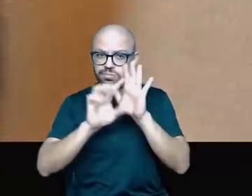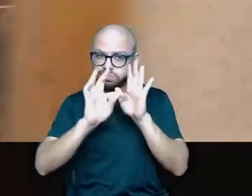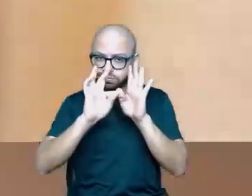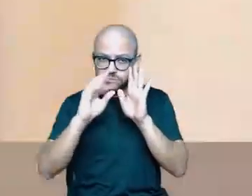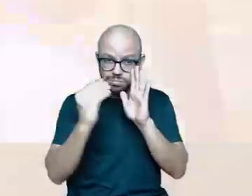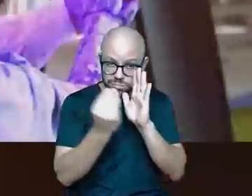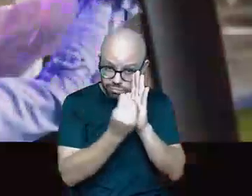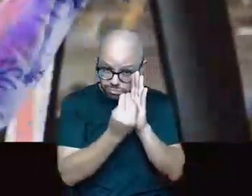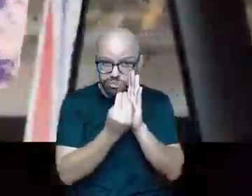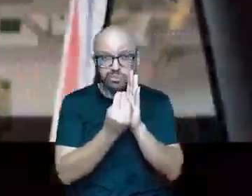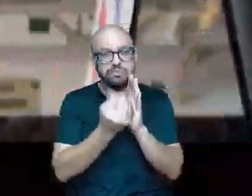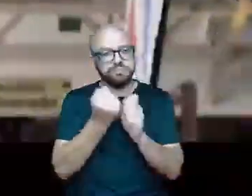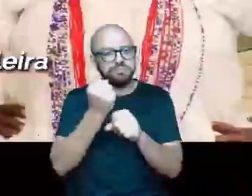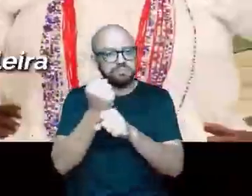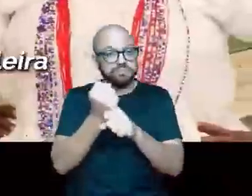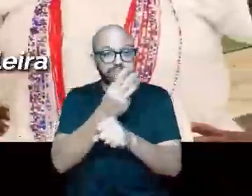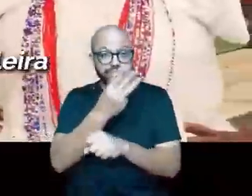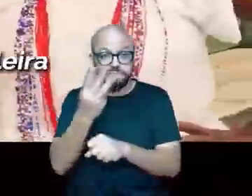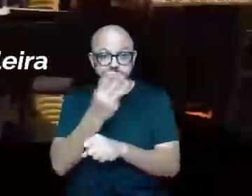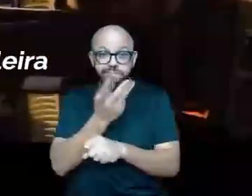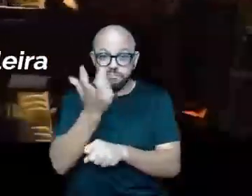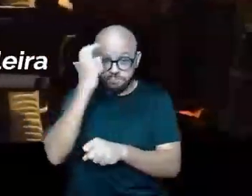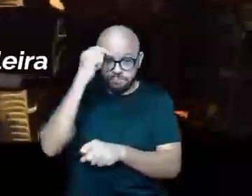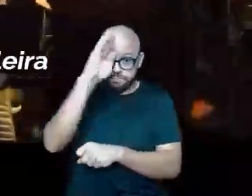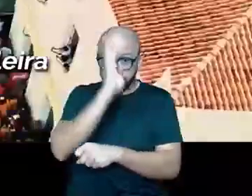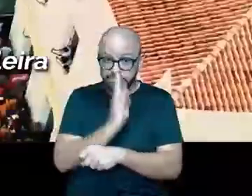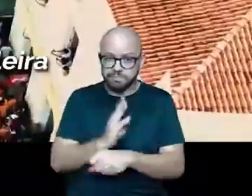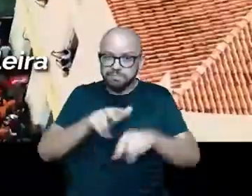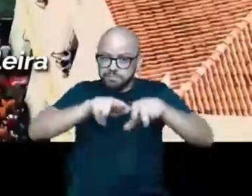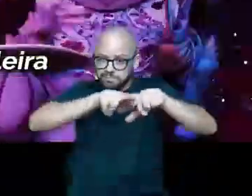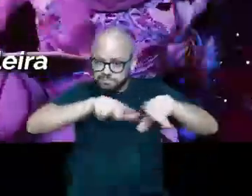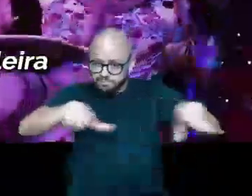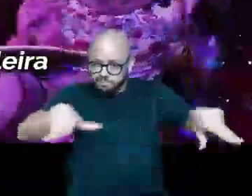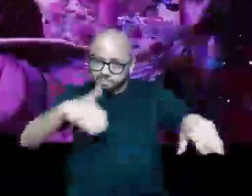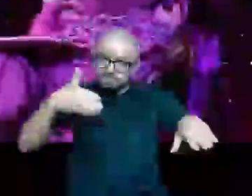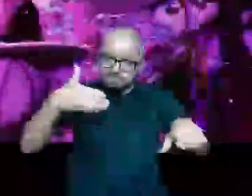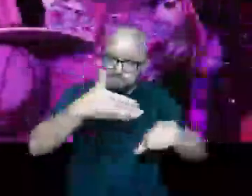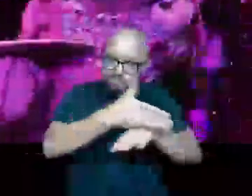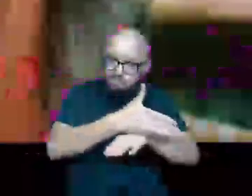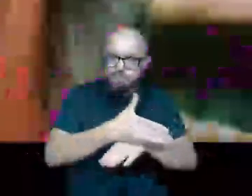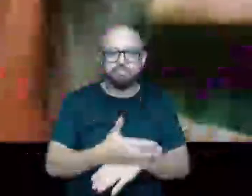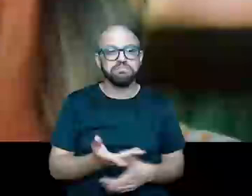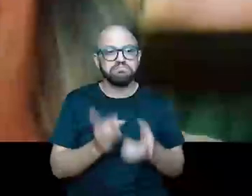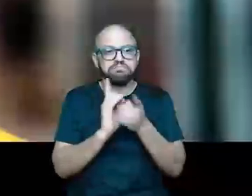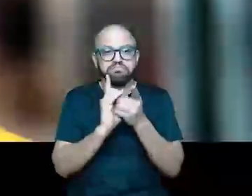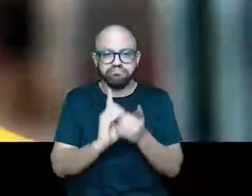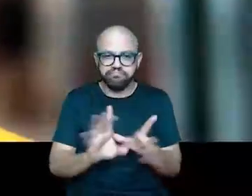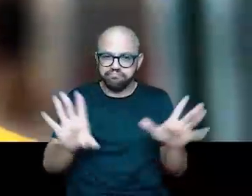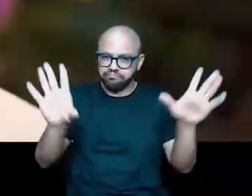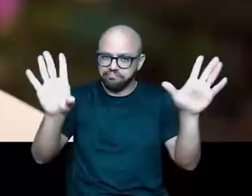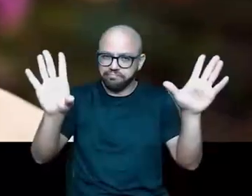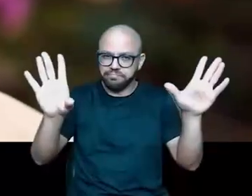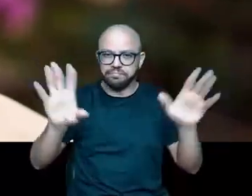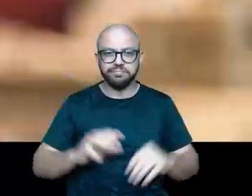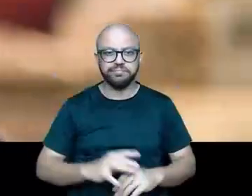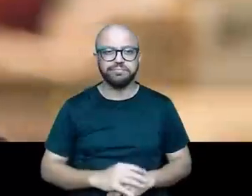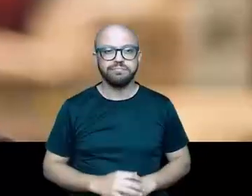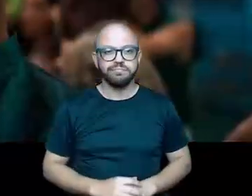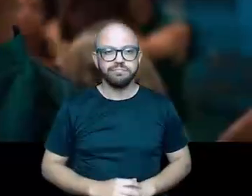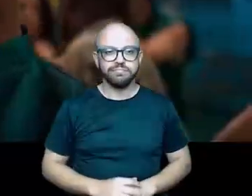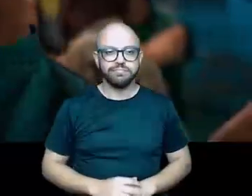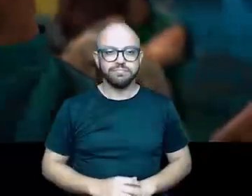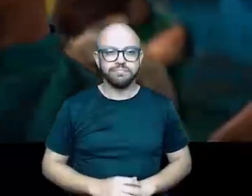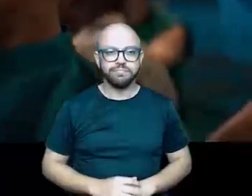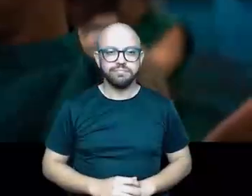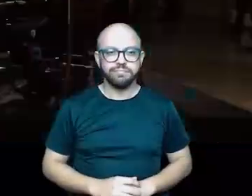vidas. Lei Rouanet, há 33 anos tornando a cultura brasileira mais plural, acessível e